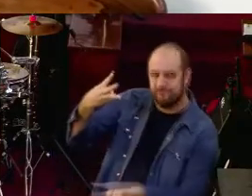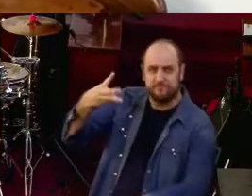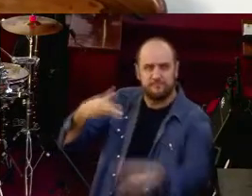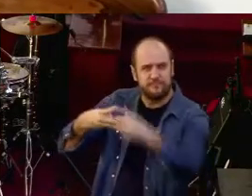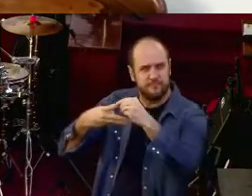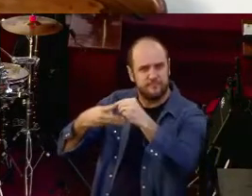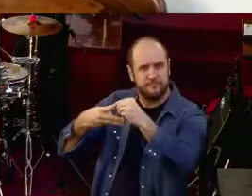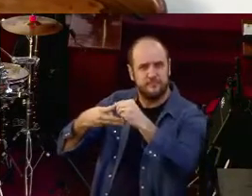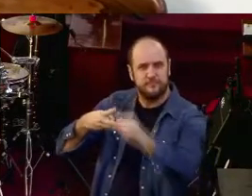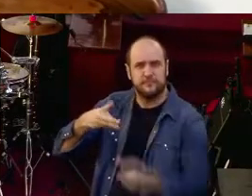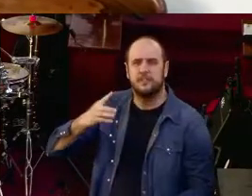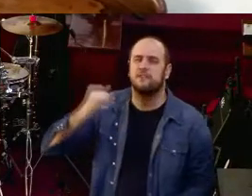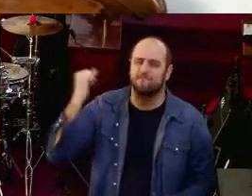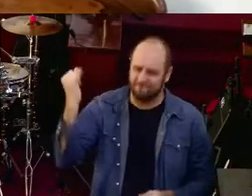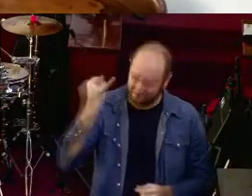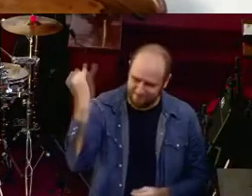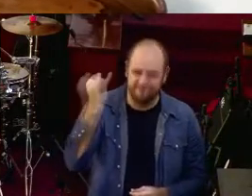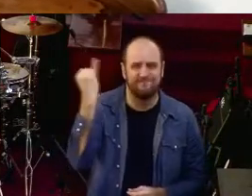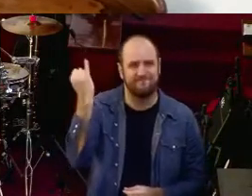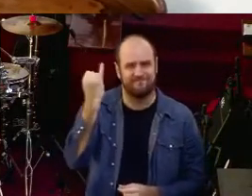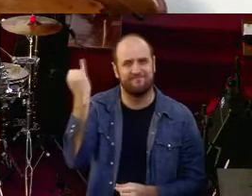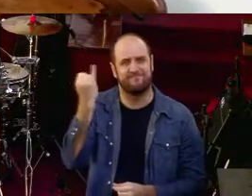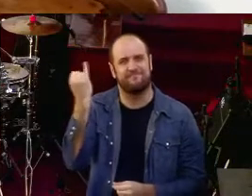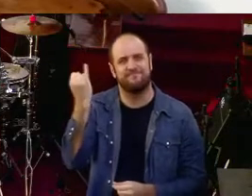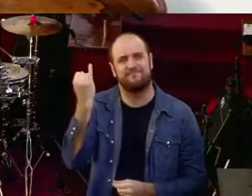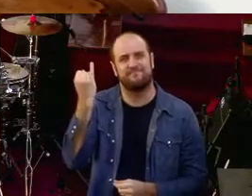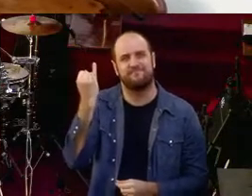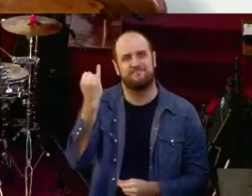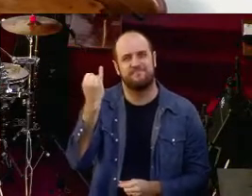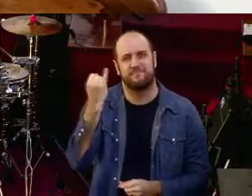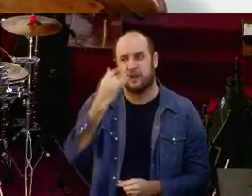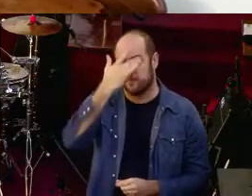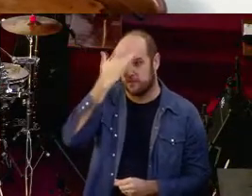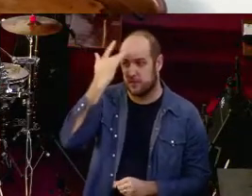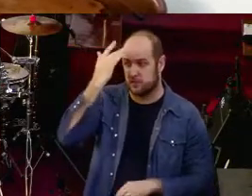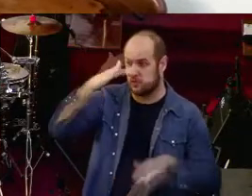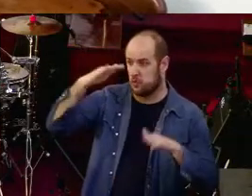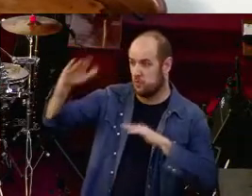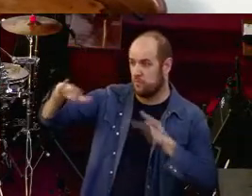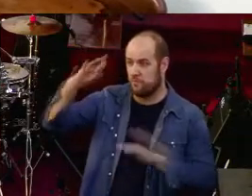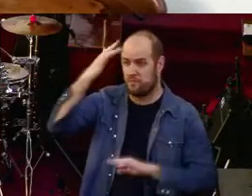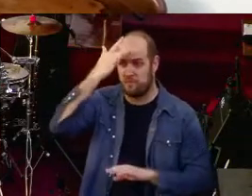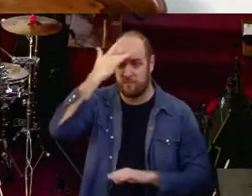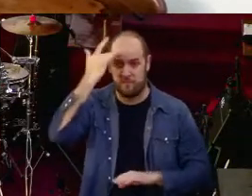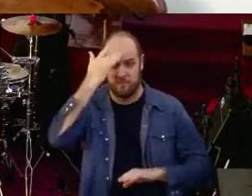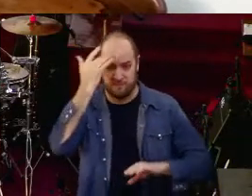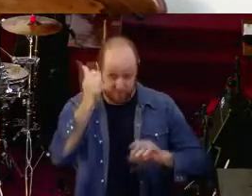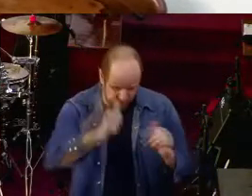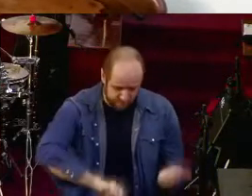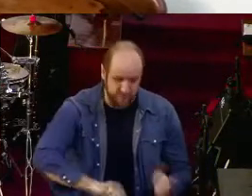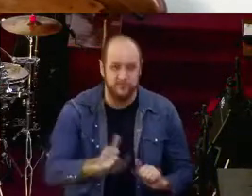grande importância ao batismo em si. Aqueles que foram batizados, eles